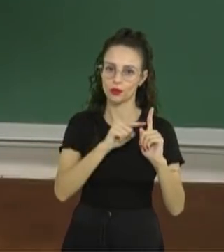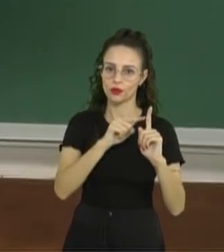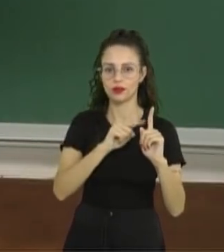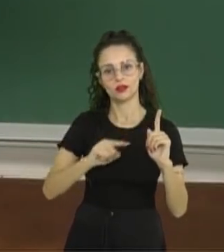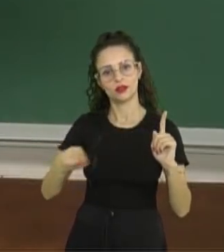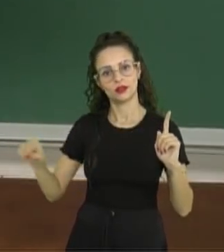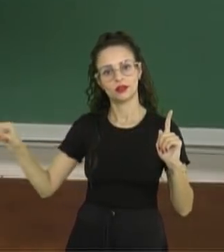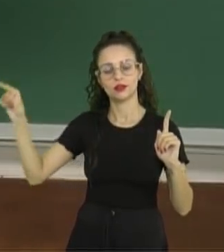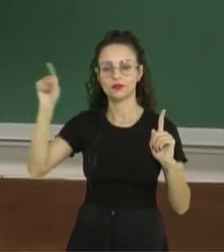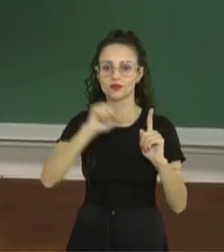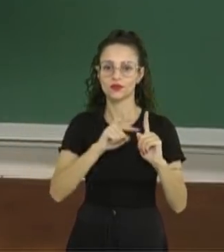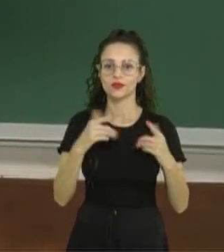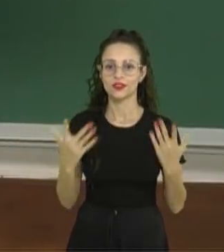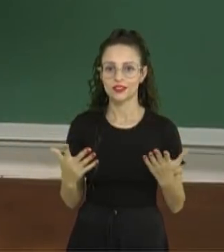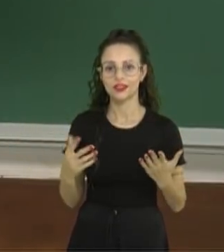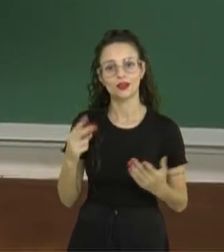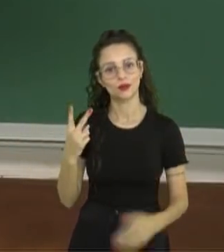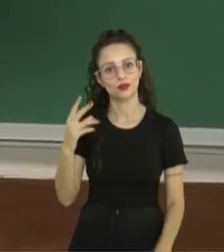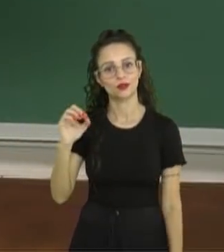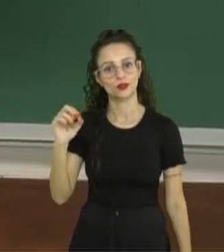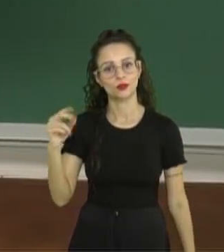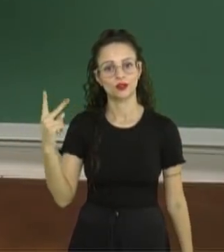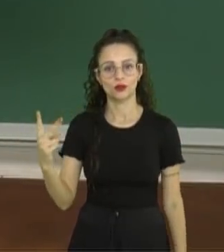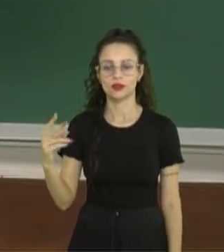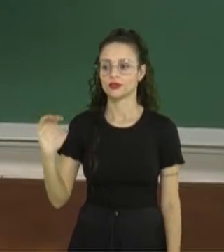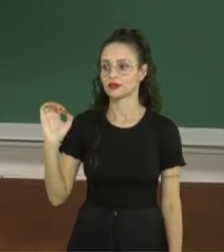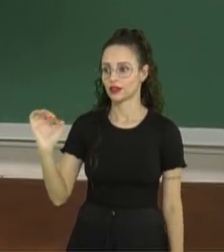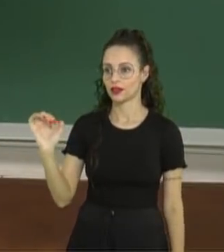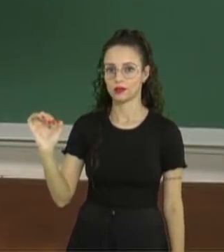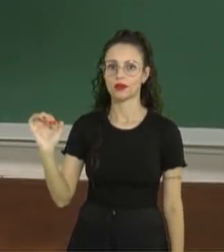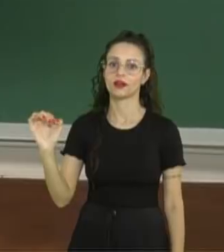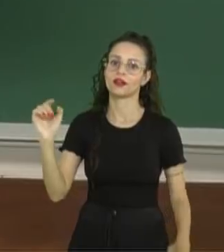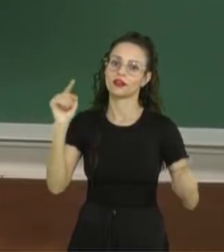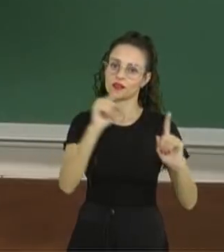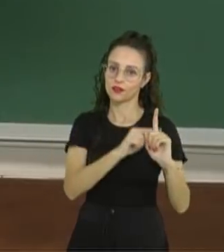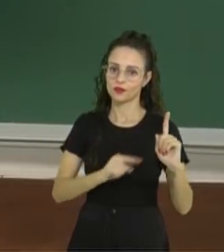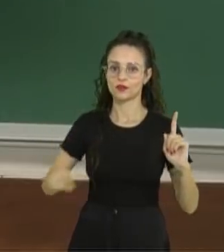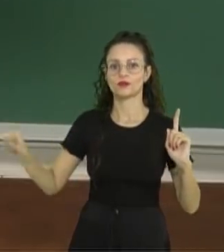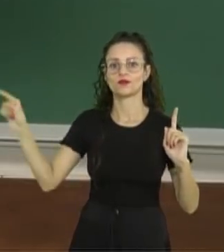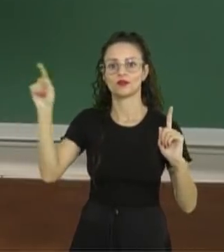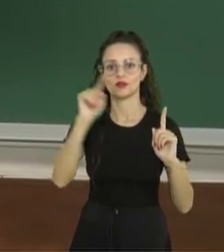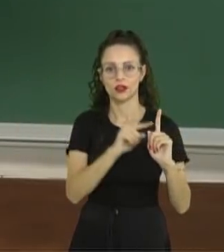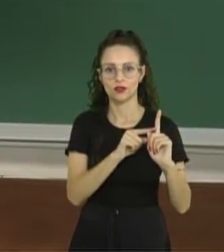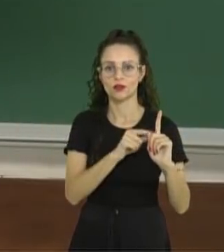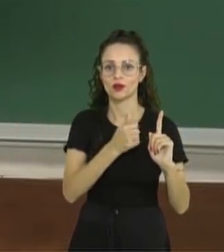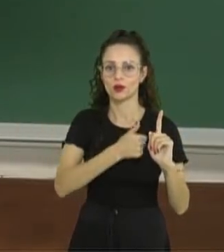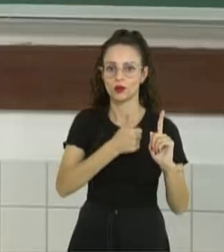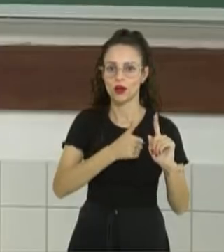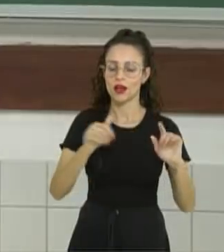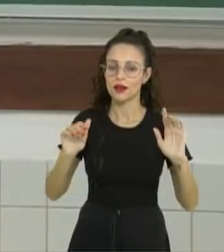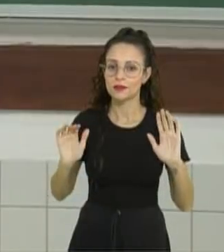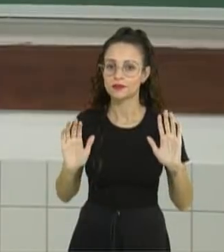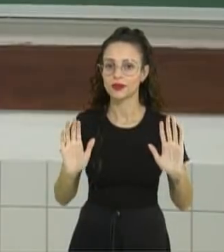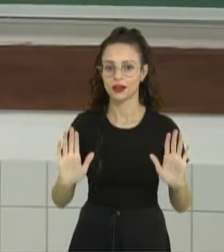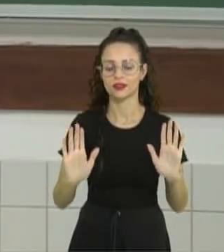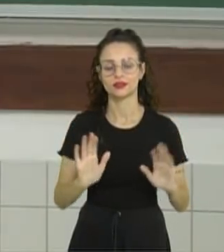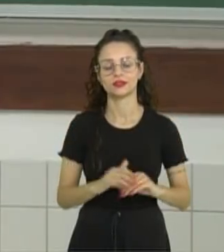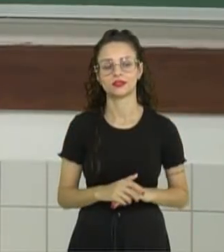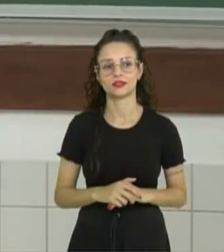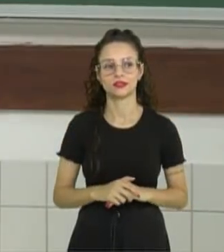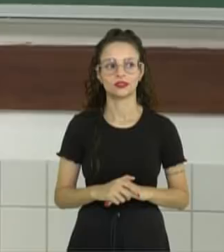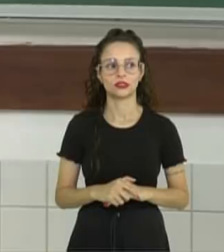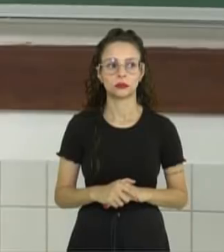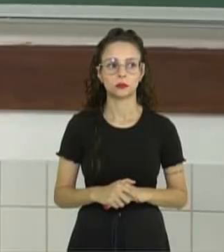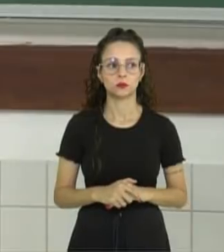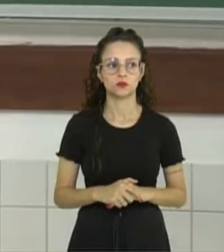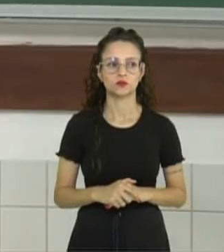que aconteceu é que 2002 era 52. Zerou ali de novo e retomava o outro ano 1. Mas, né,